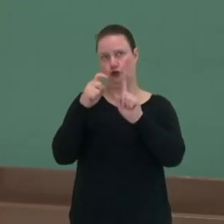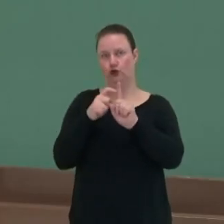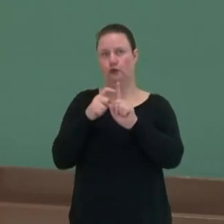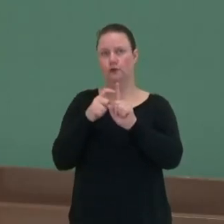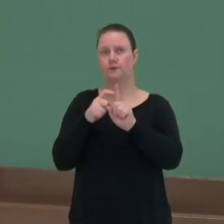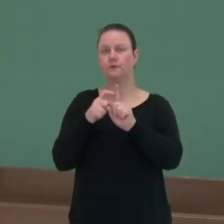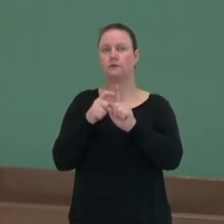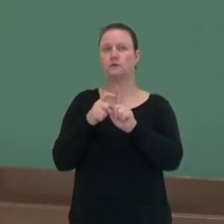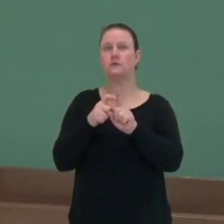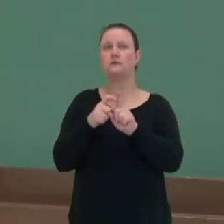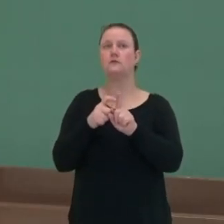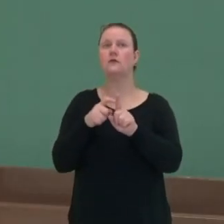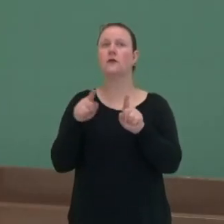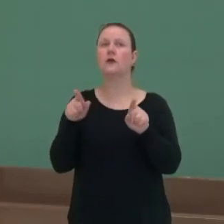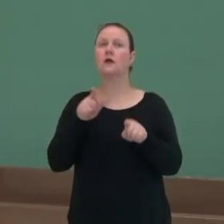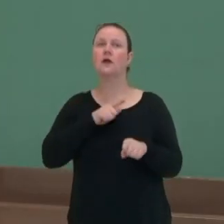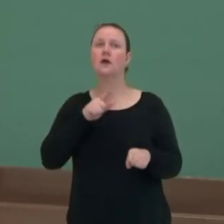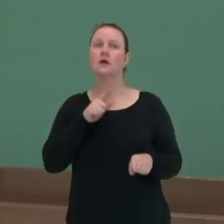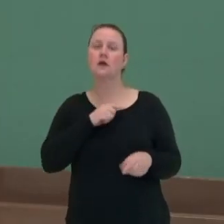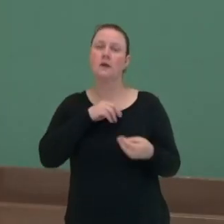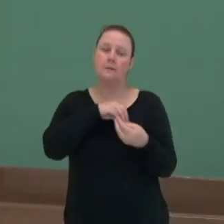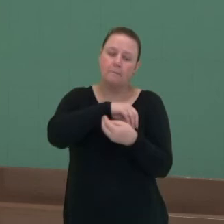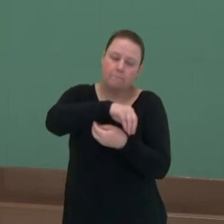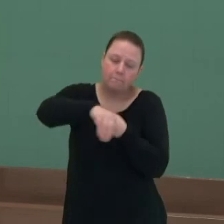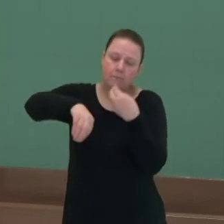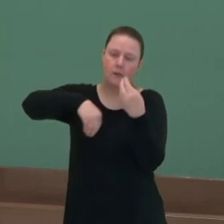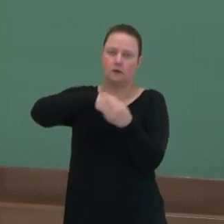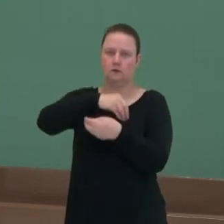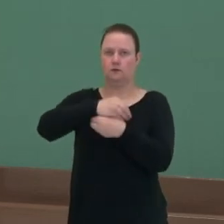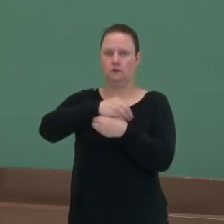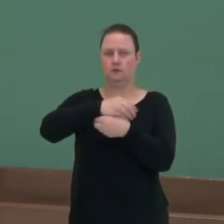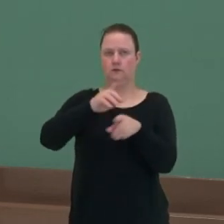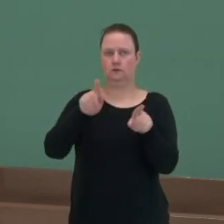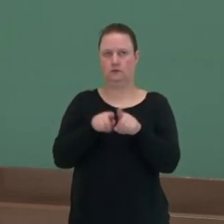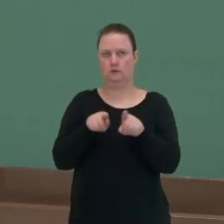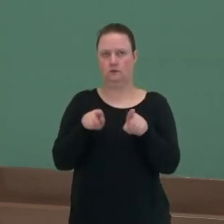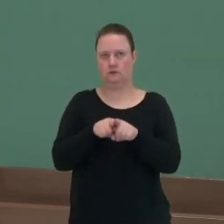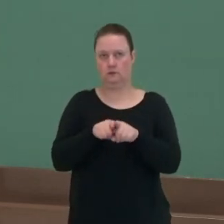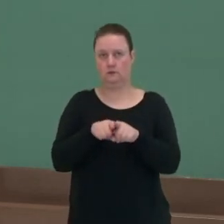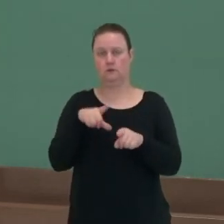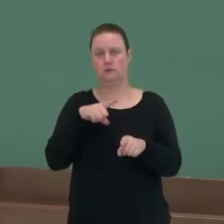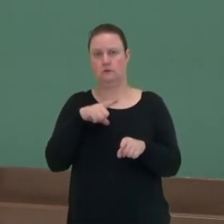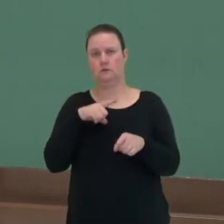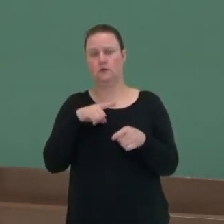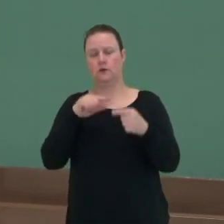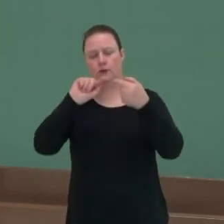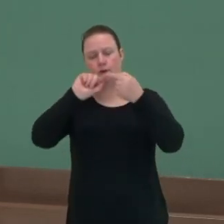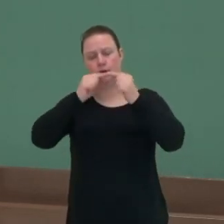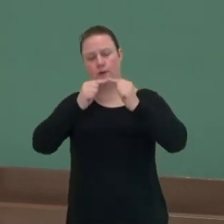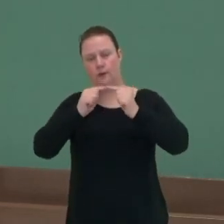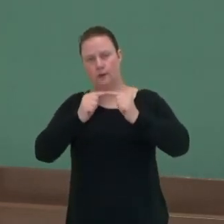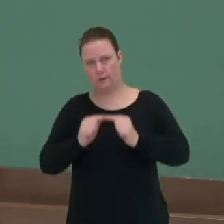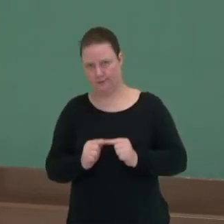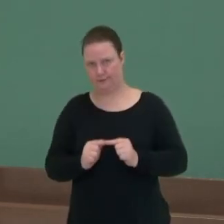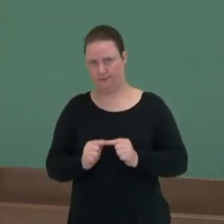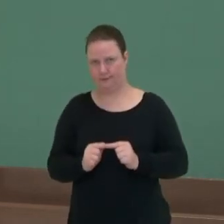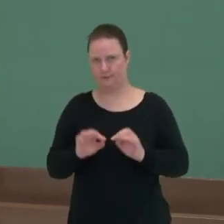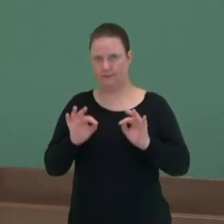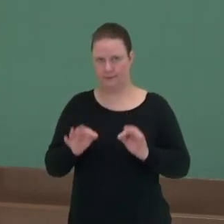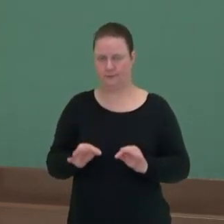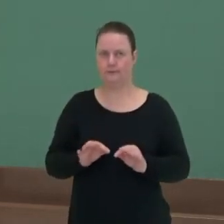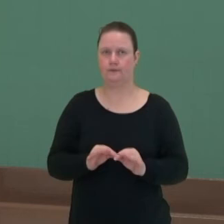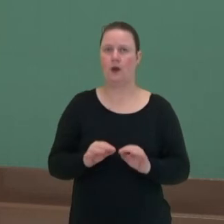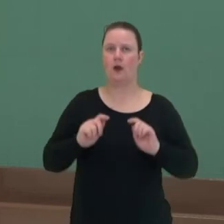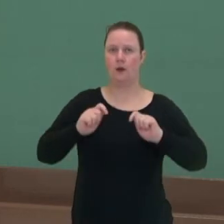em série e paralelo, existe o que nós chamamos de mistos, onde os dispositivos vão estar conectados, tanto